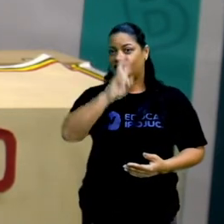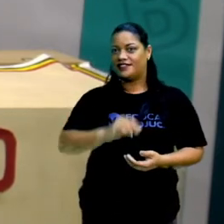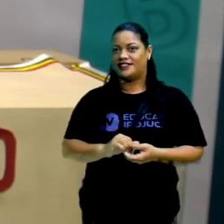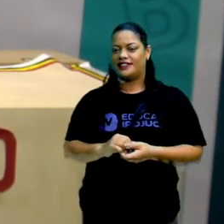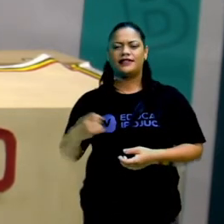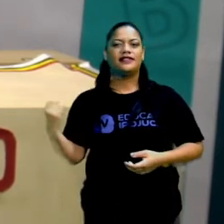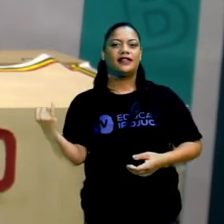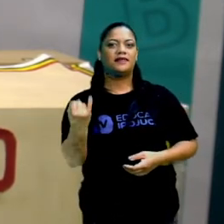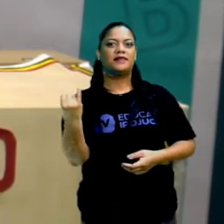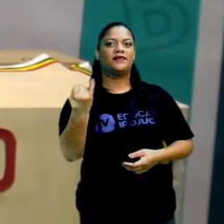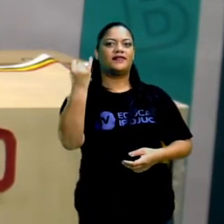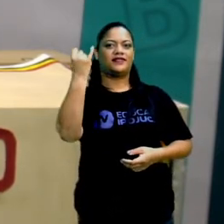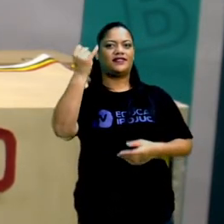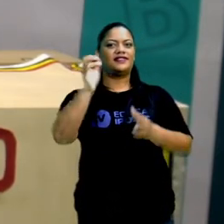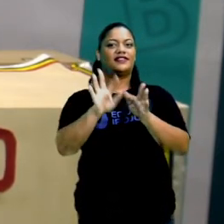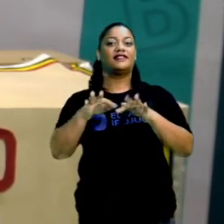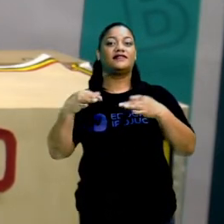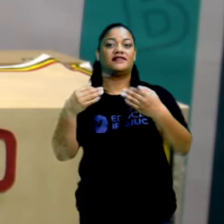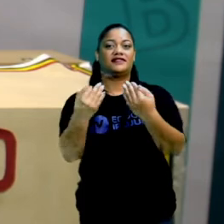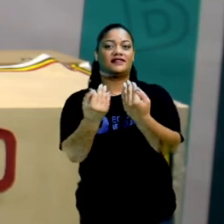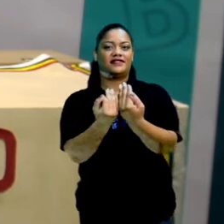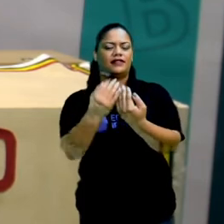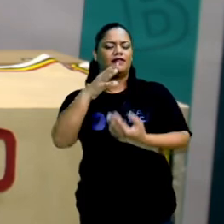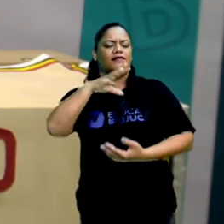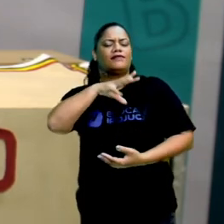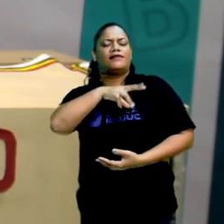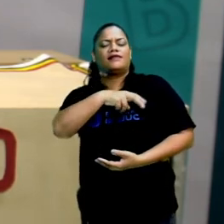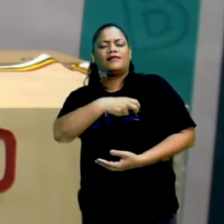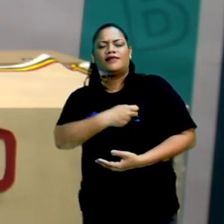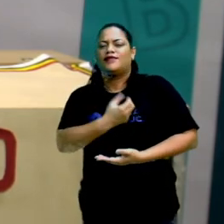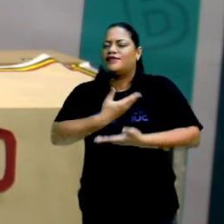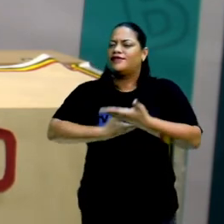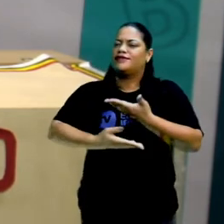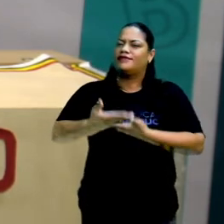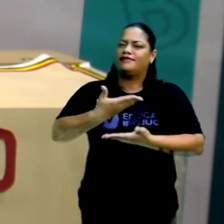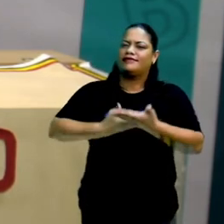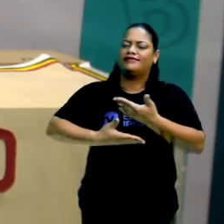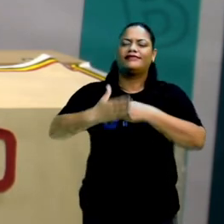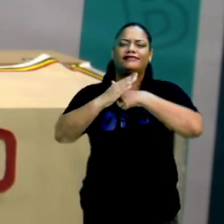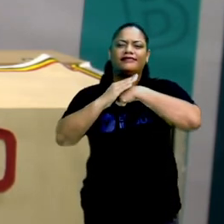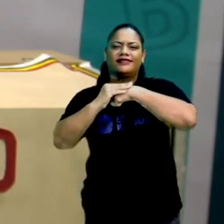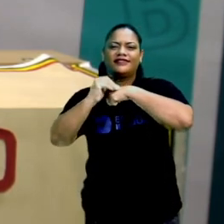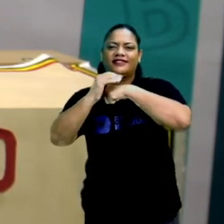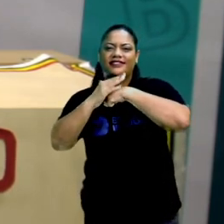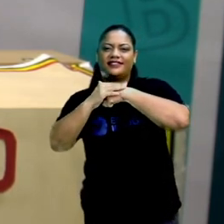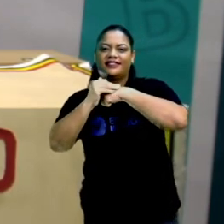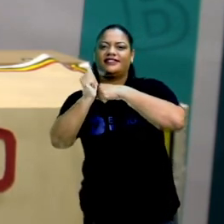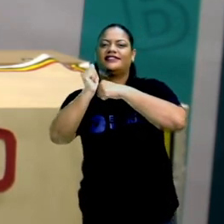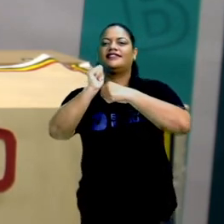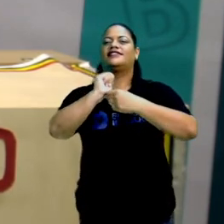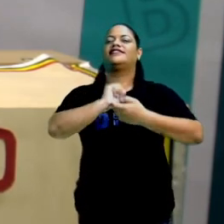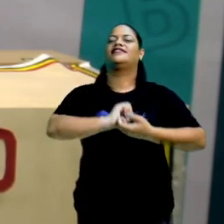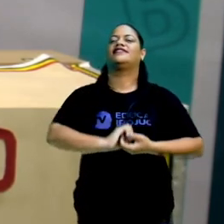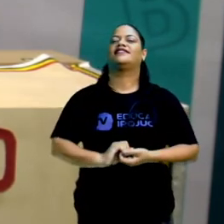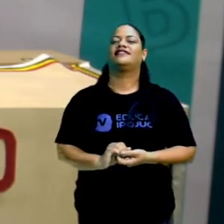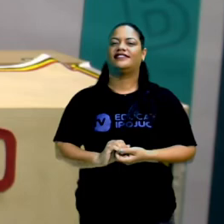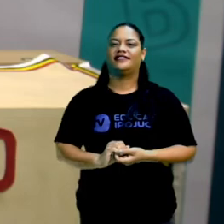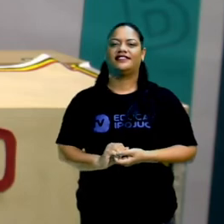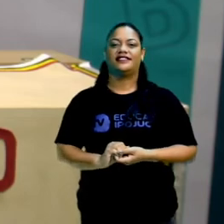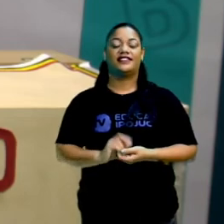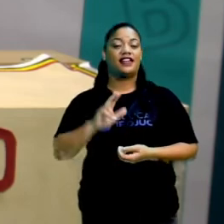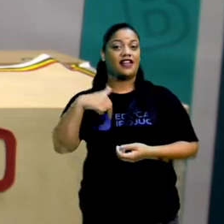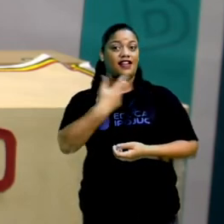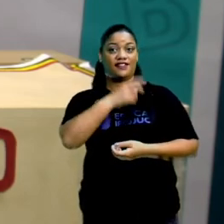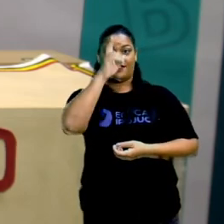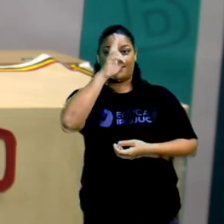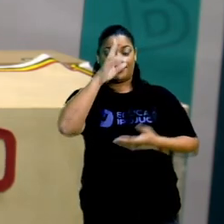da importância da família, do amor, do carinho, do cuidado? Então, essa foi a